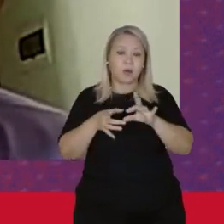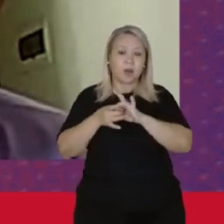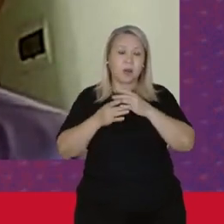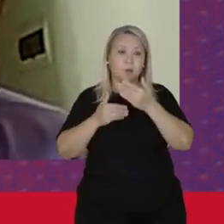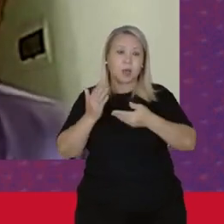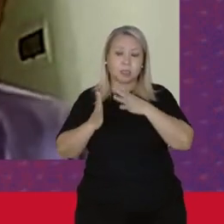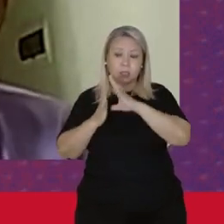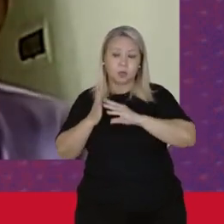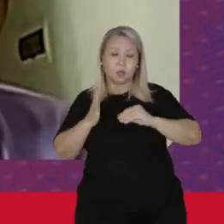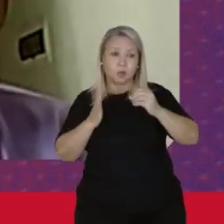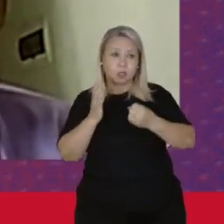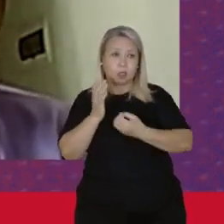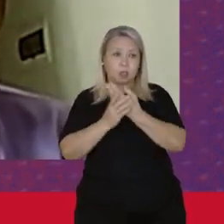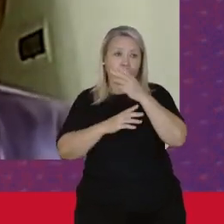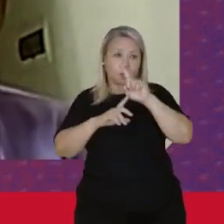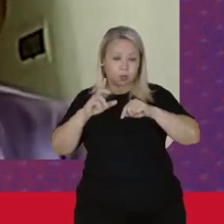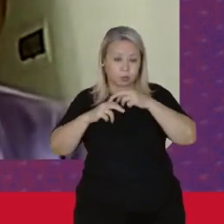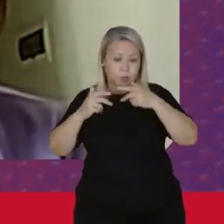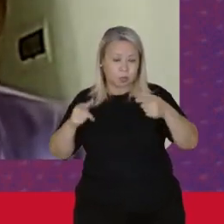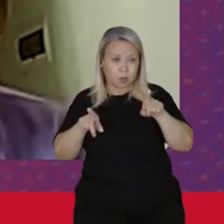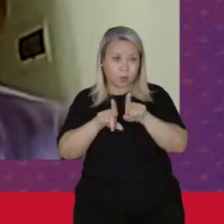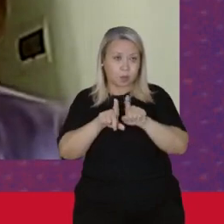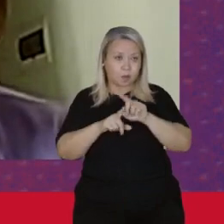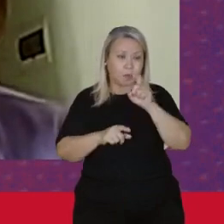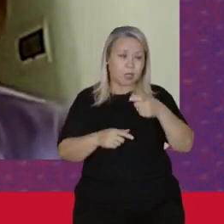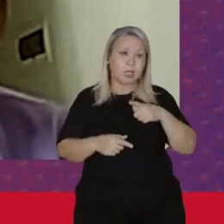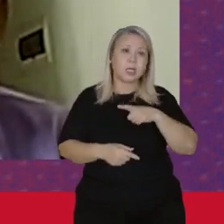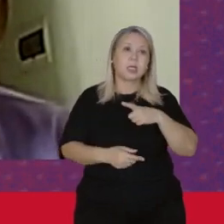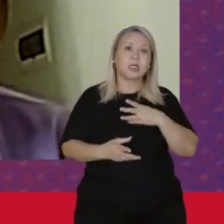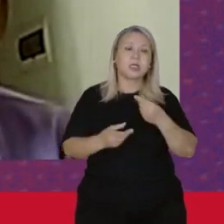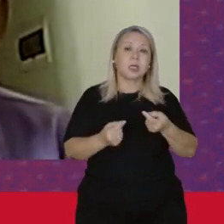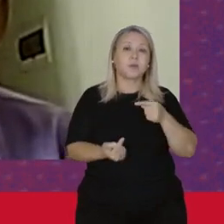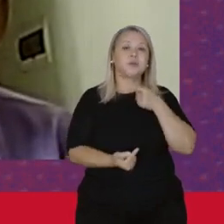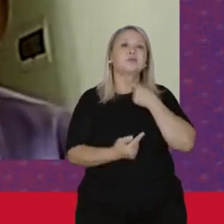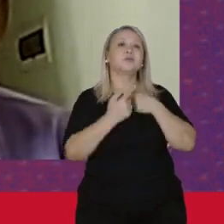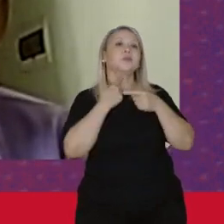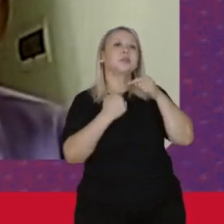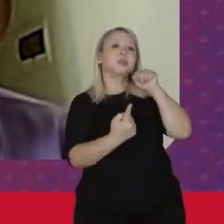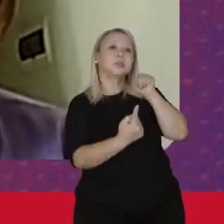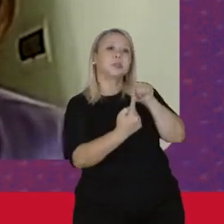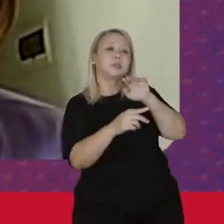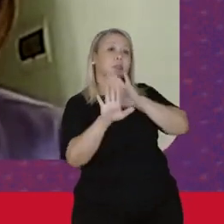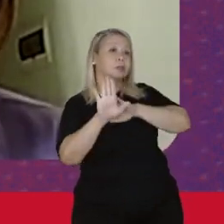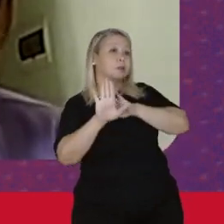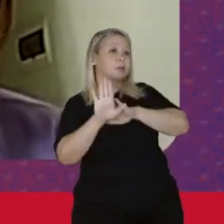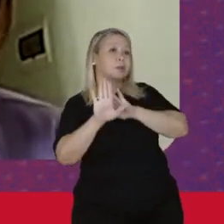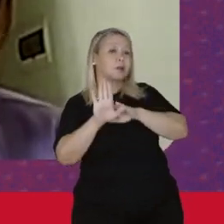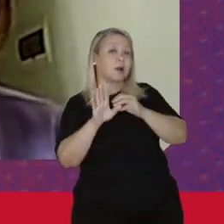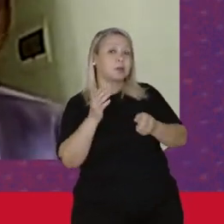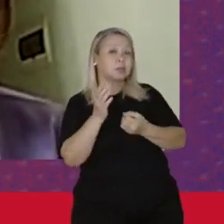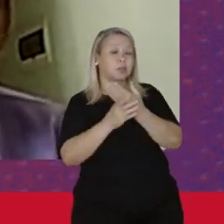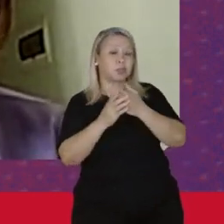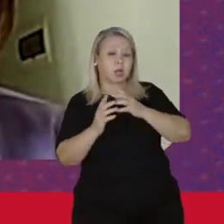modelo de produção, que também tem muito na intencionalidade de gerar lucro para as